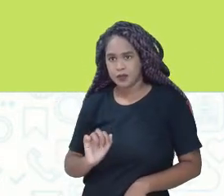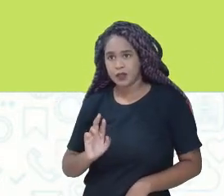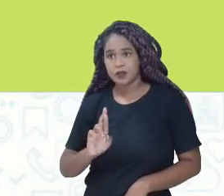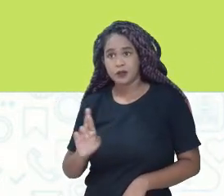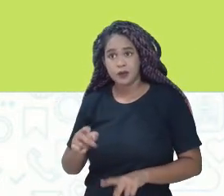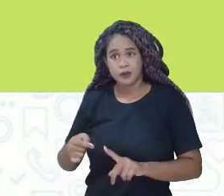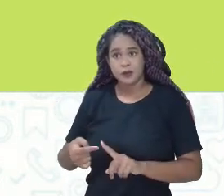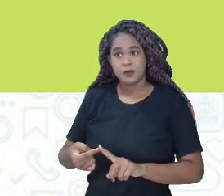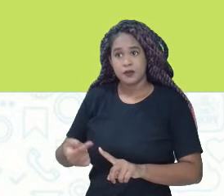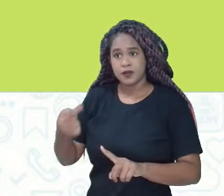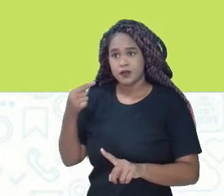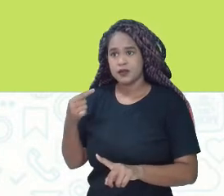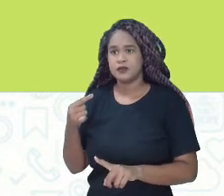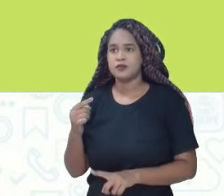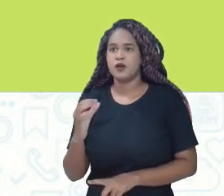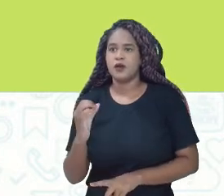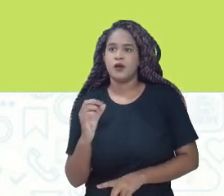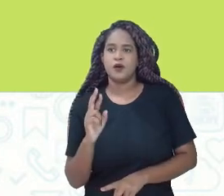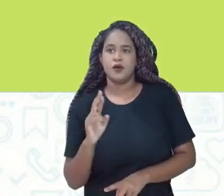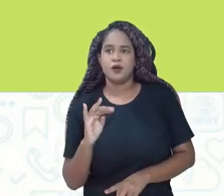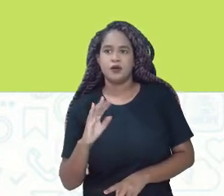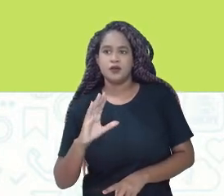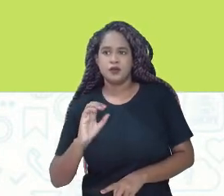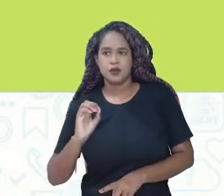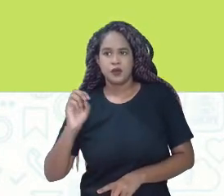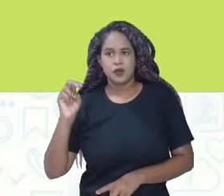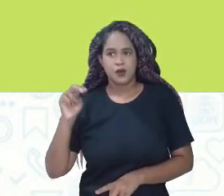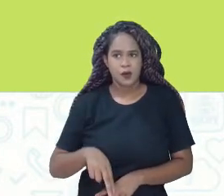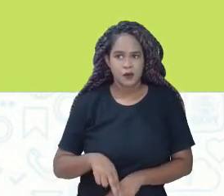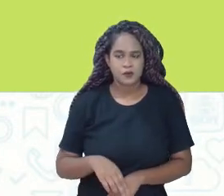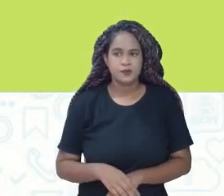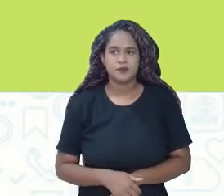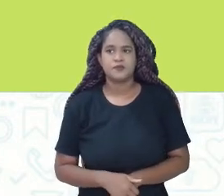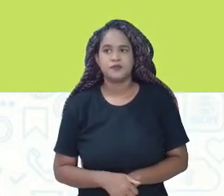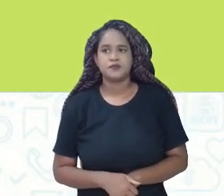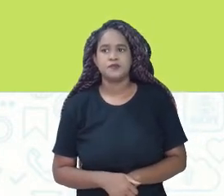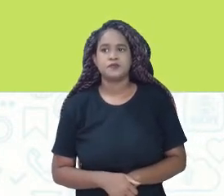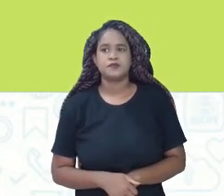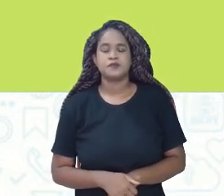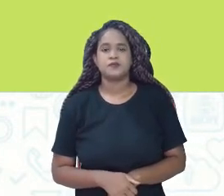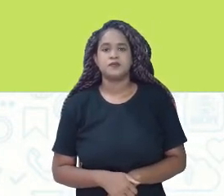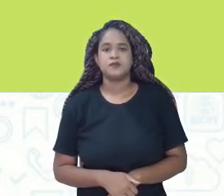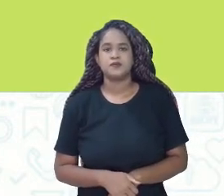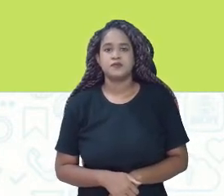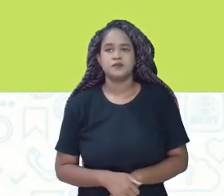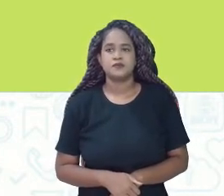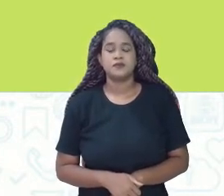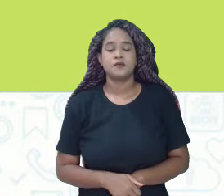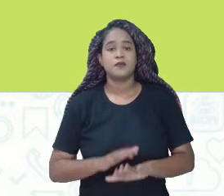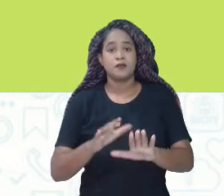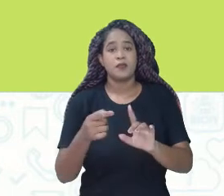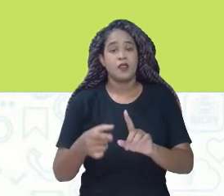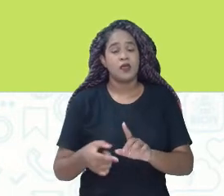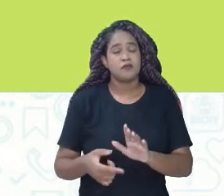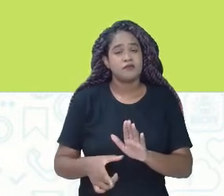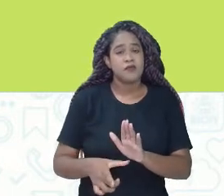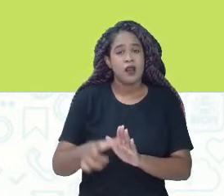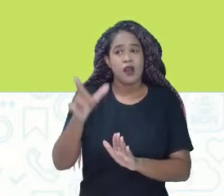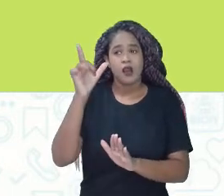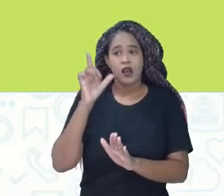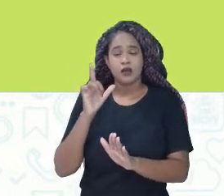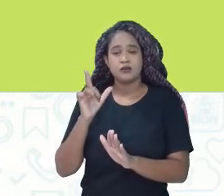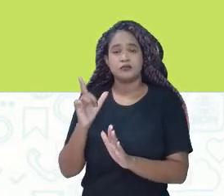Shusatsu, eu acho que é isso aí em japonês, tá, pessoal? Que na época feudal percorria